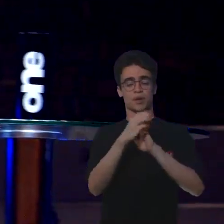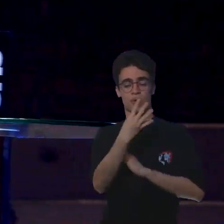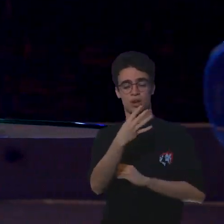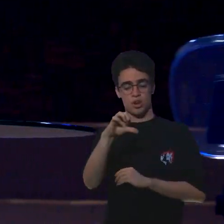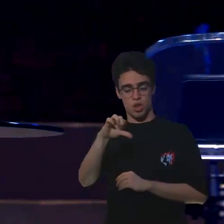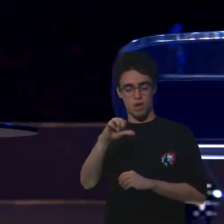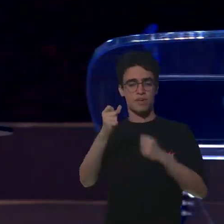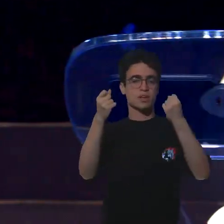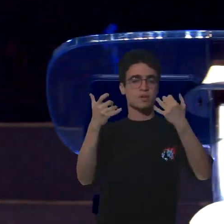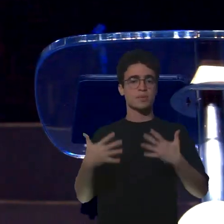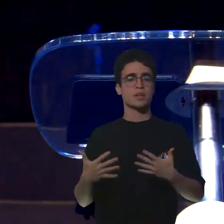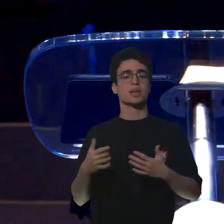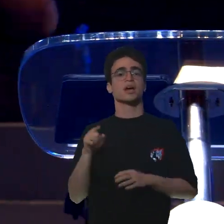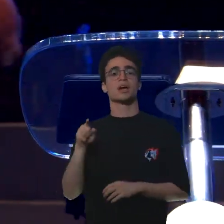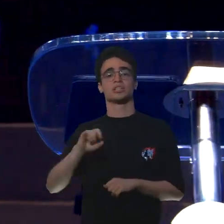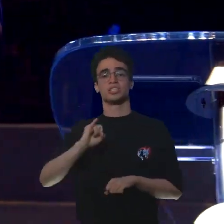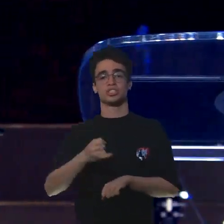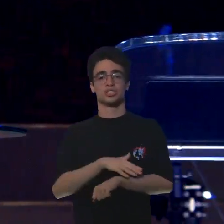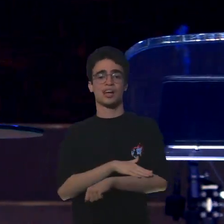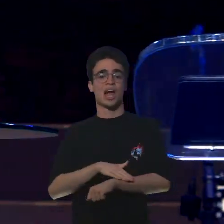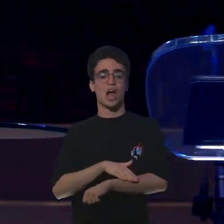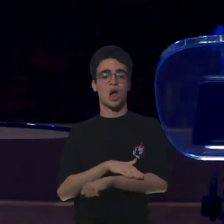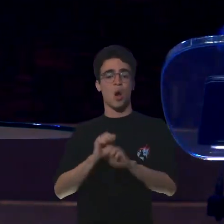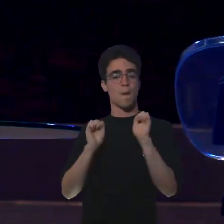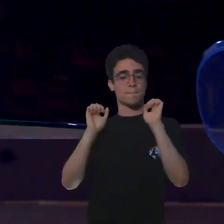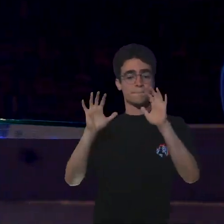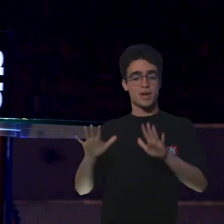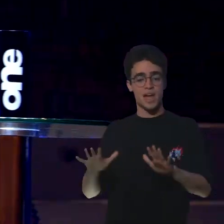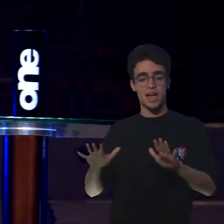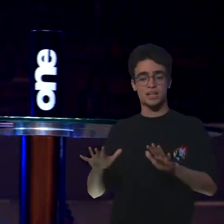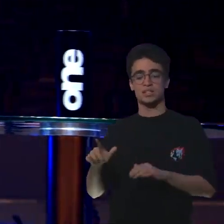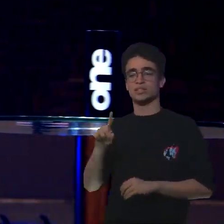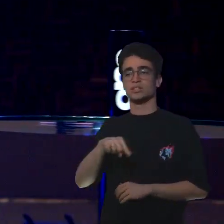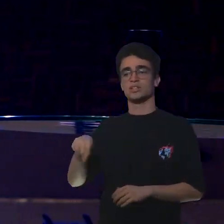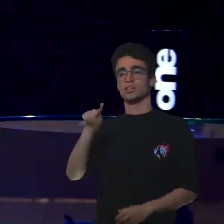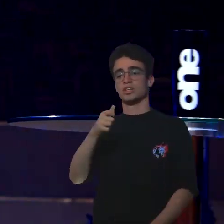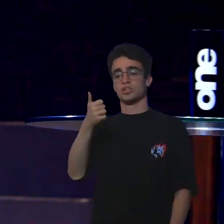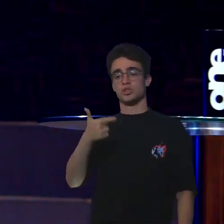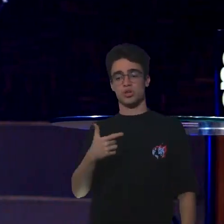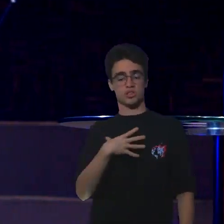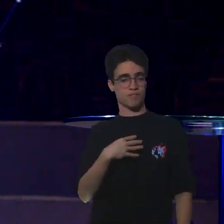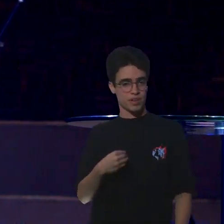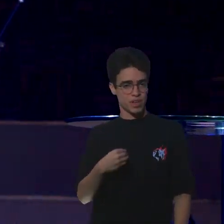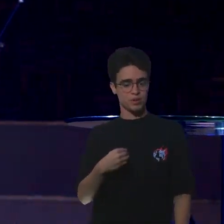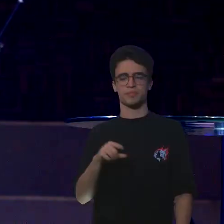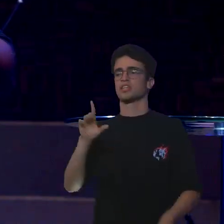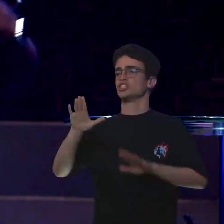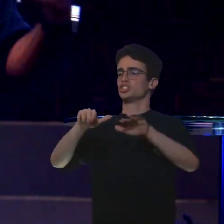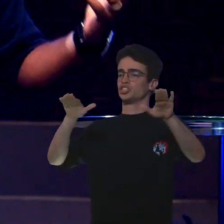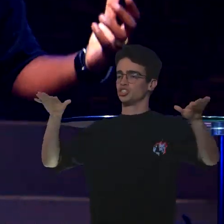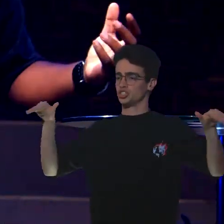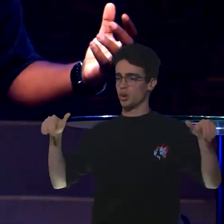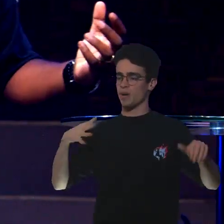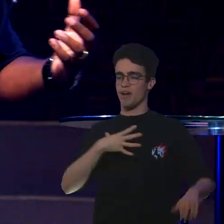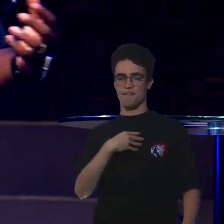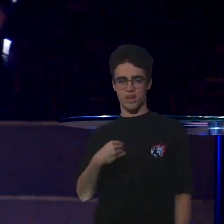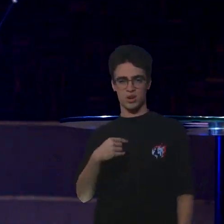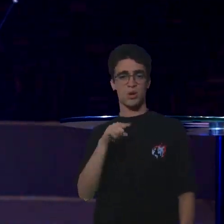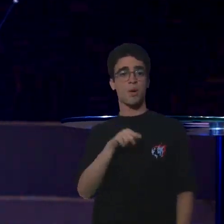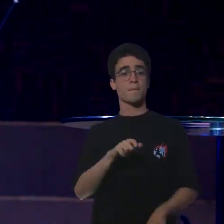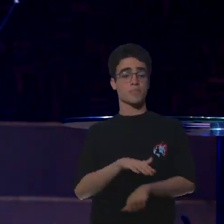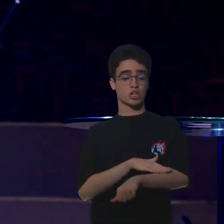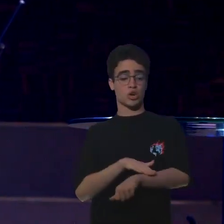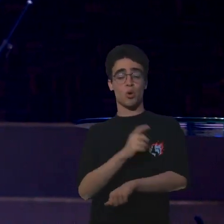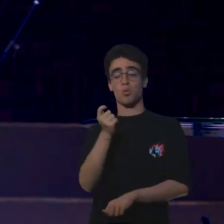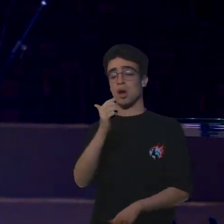sobre a bênção de Jacó, a bênção de Israel para os seus 12 filhos. Ele chama os seus filhos, ele estava prestes a morrer,